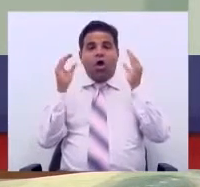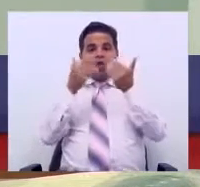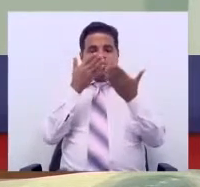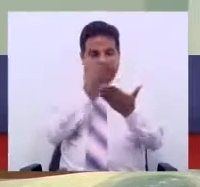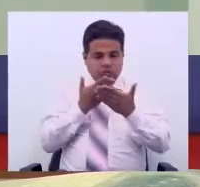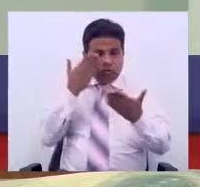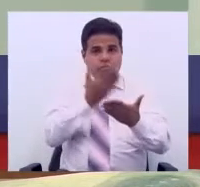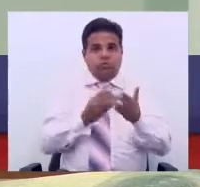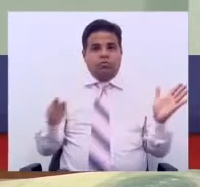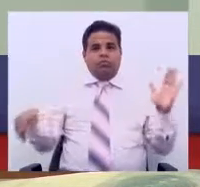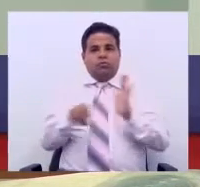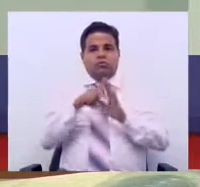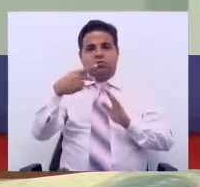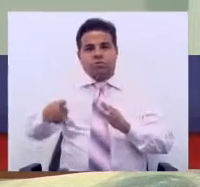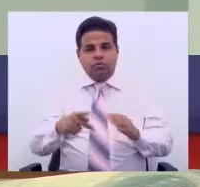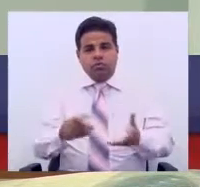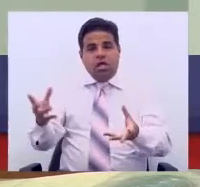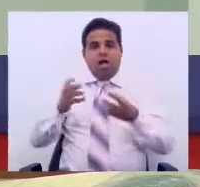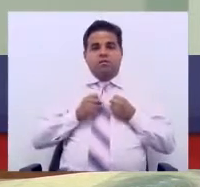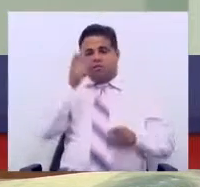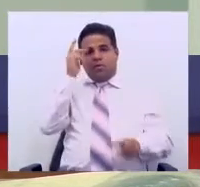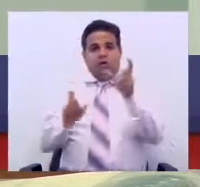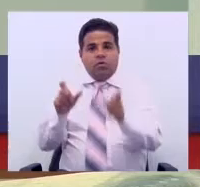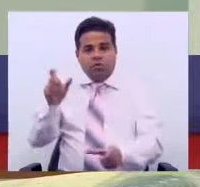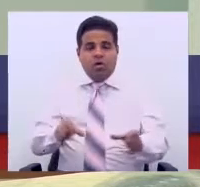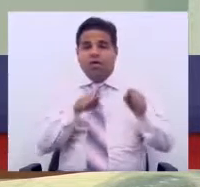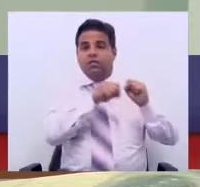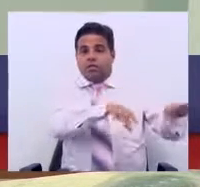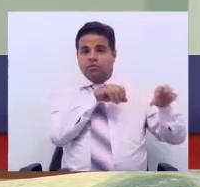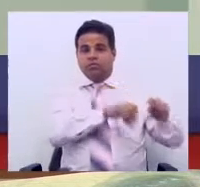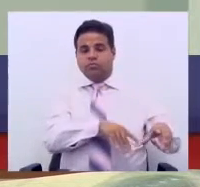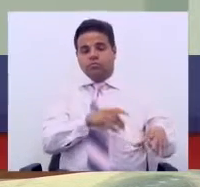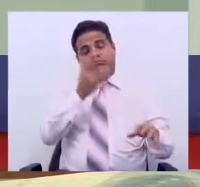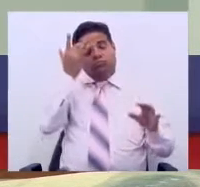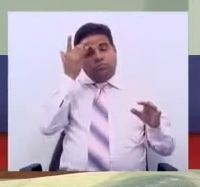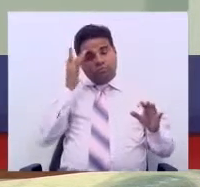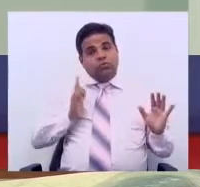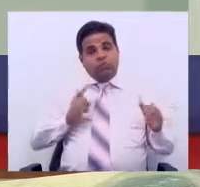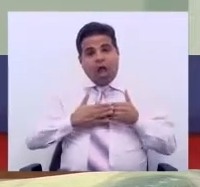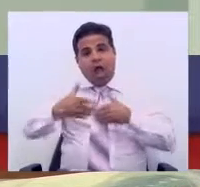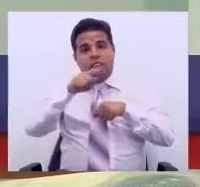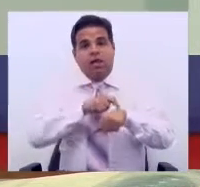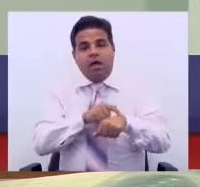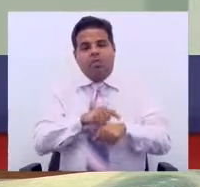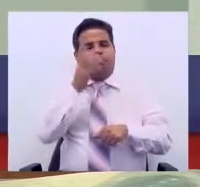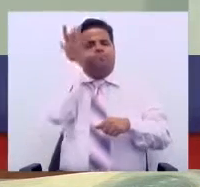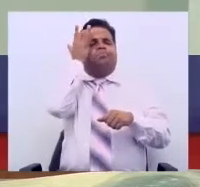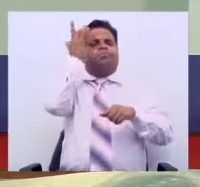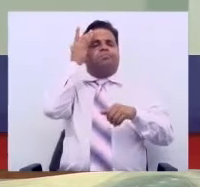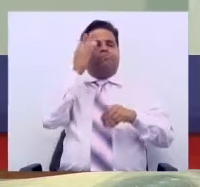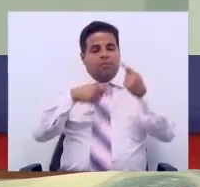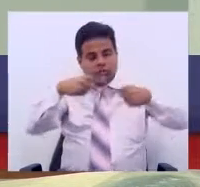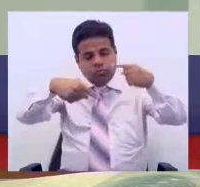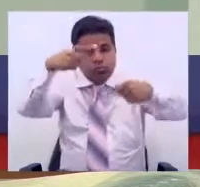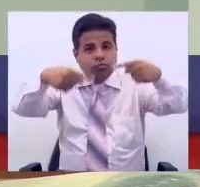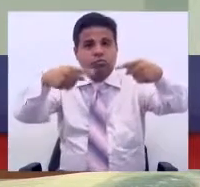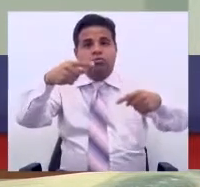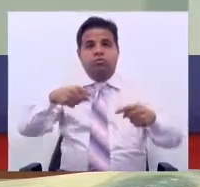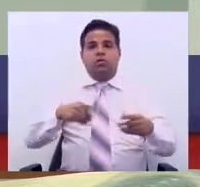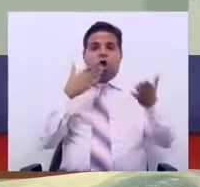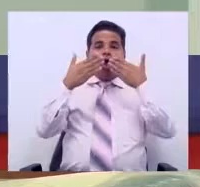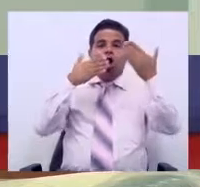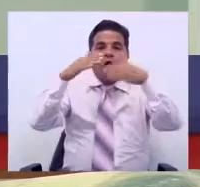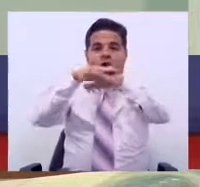vereador participou, de receber os educadores aqui. Ou seja, eu acho que a gente tem tempo para amadurecer, para discutir isso, e